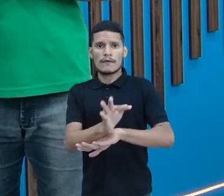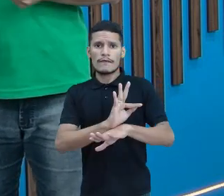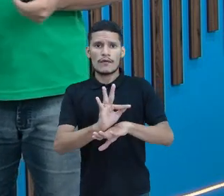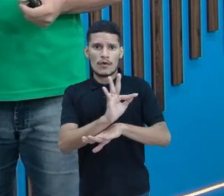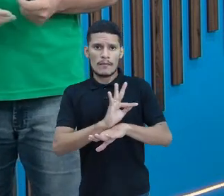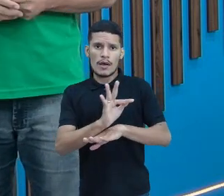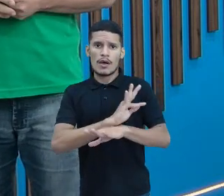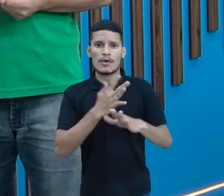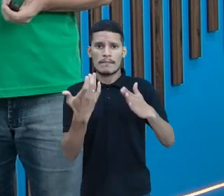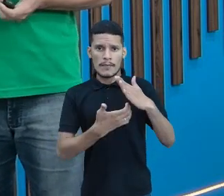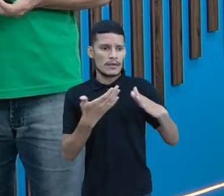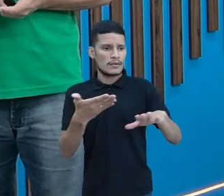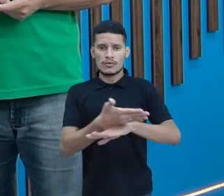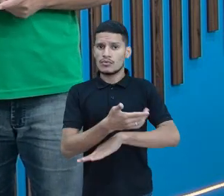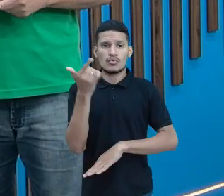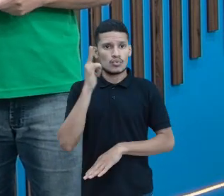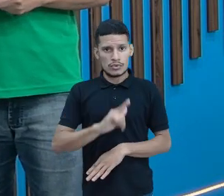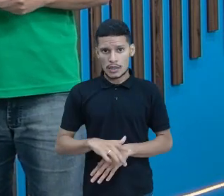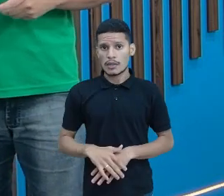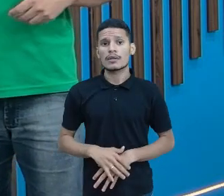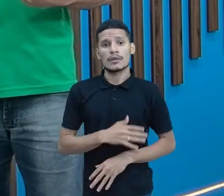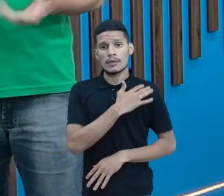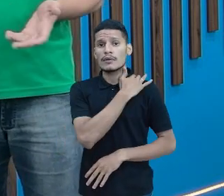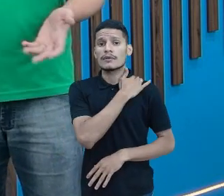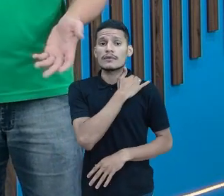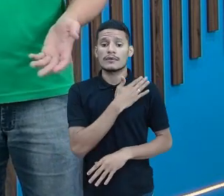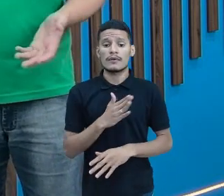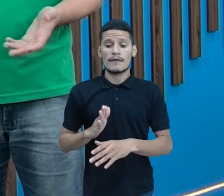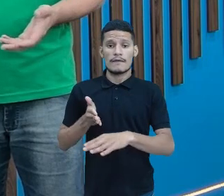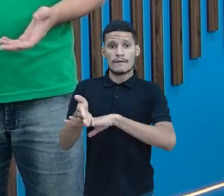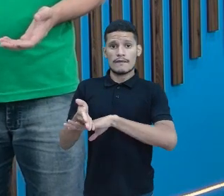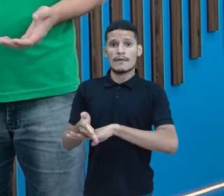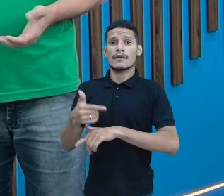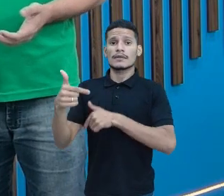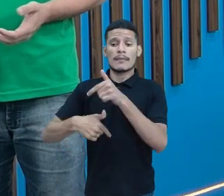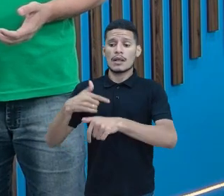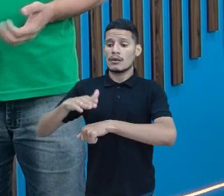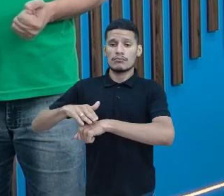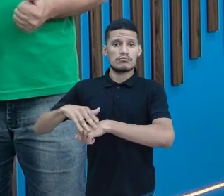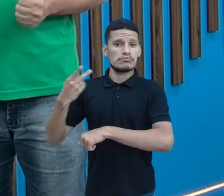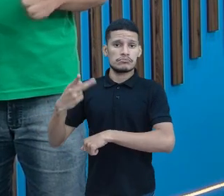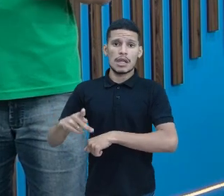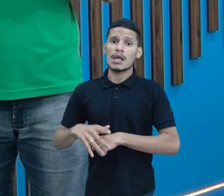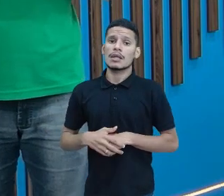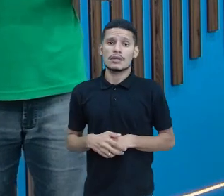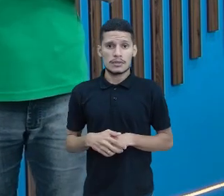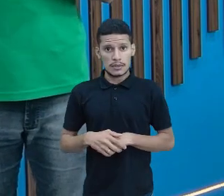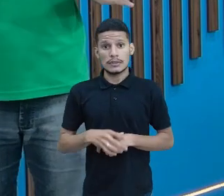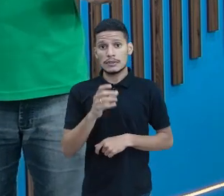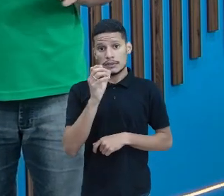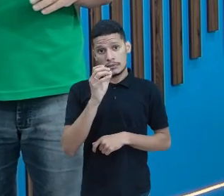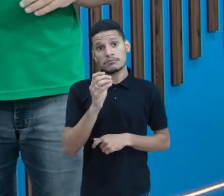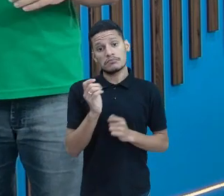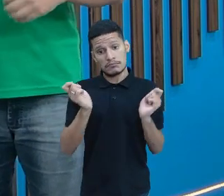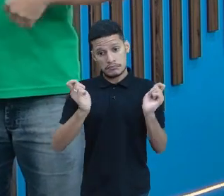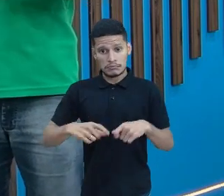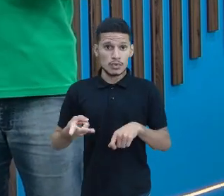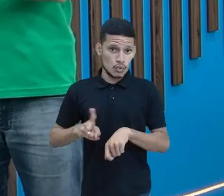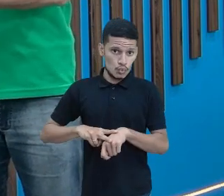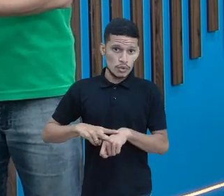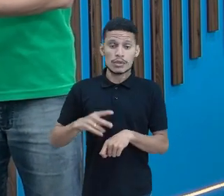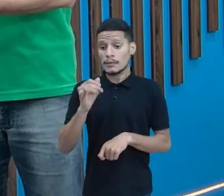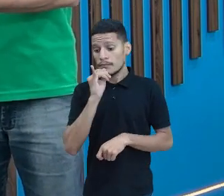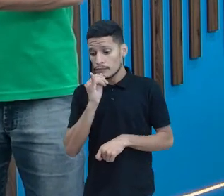uma empresa, né, não consegue ser registrado, então vai trabalhar por conta própria. Seja por das duas opções, seja